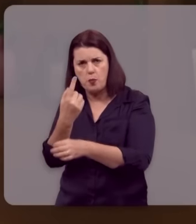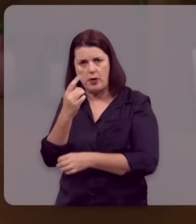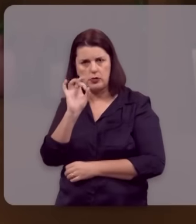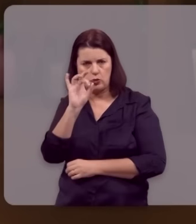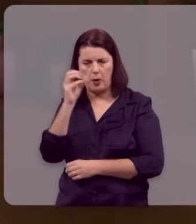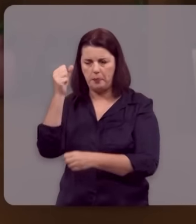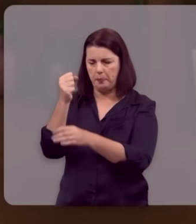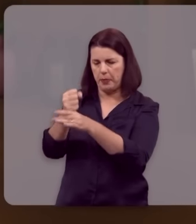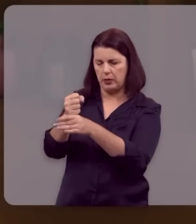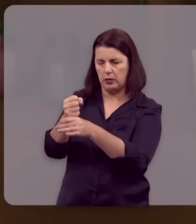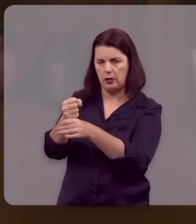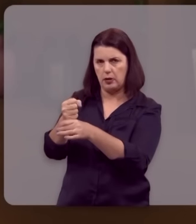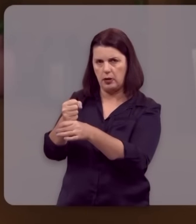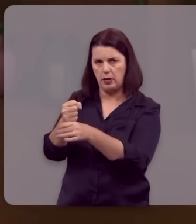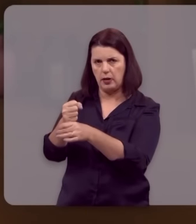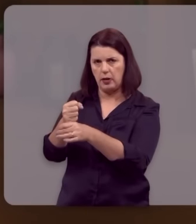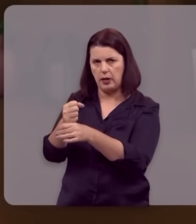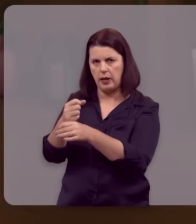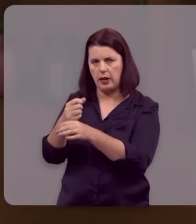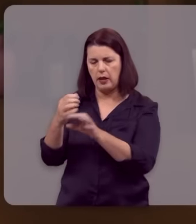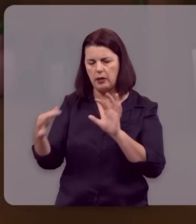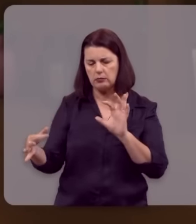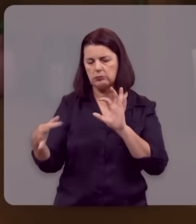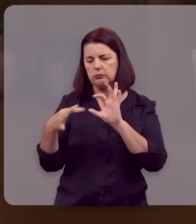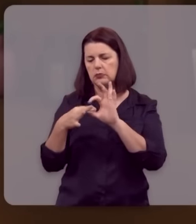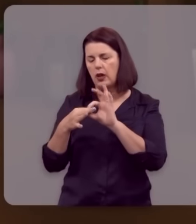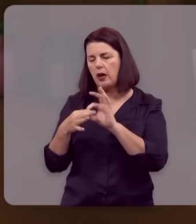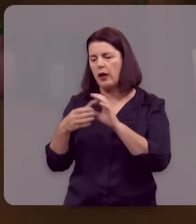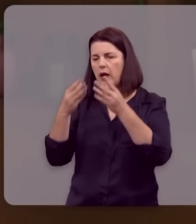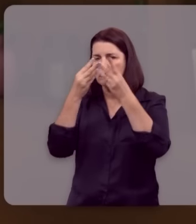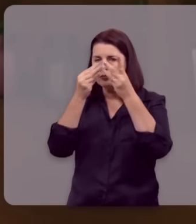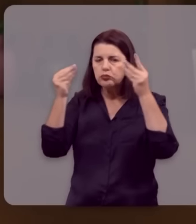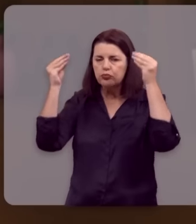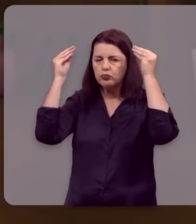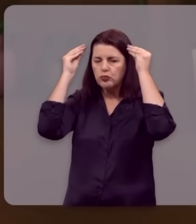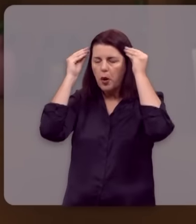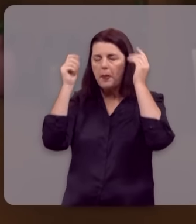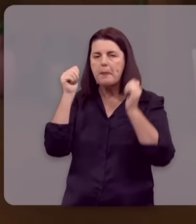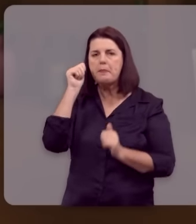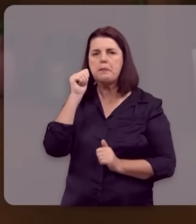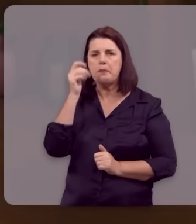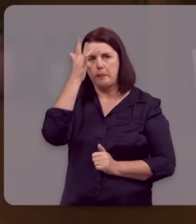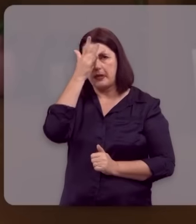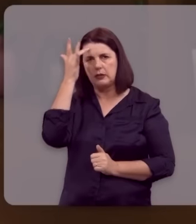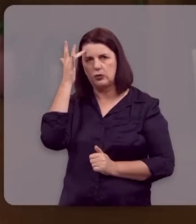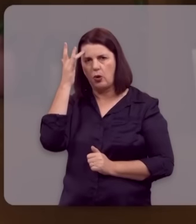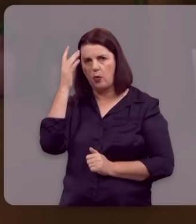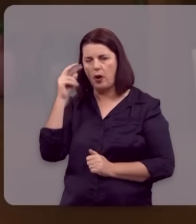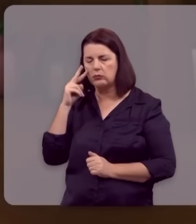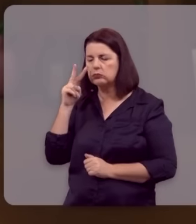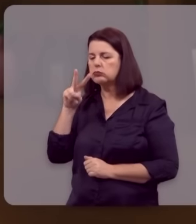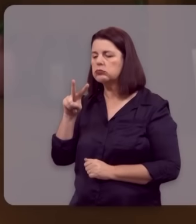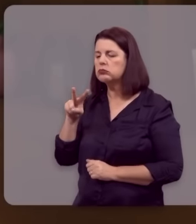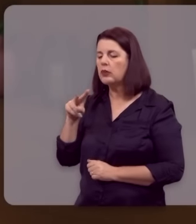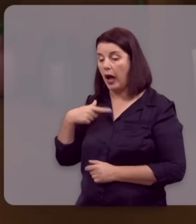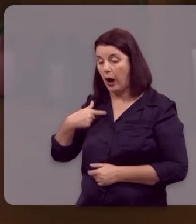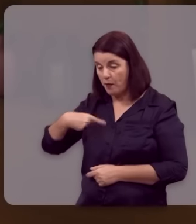pessoa e soltasse essa pessoa nesse mar de moedas, sem enxergar nada,